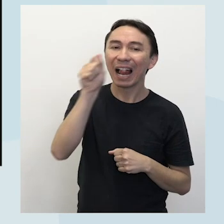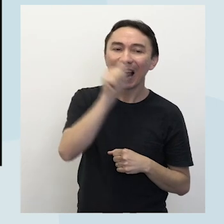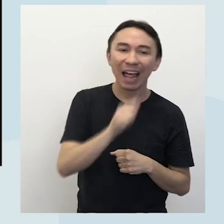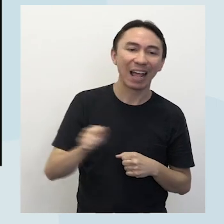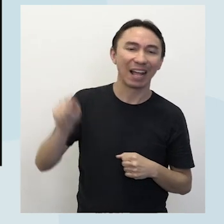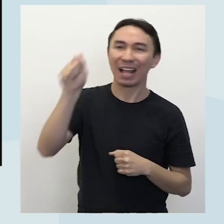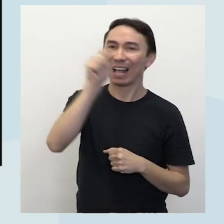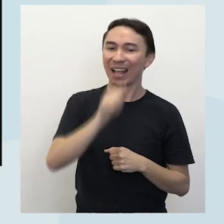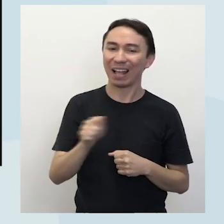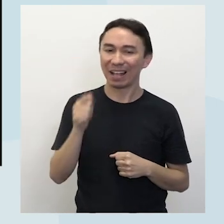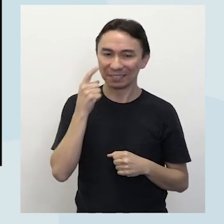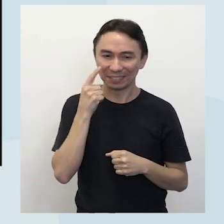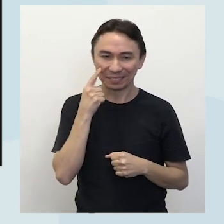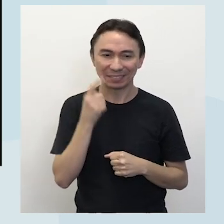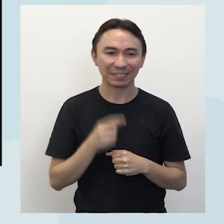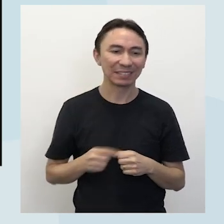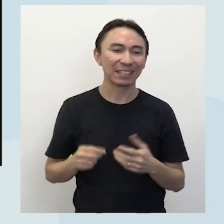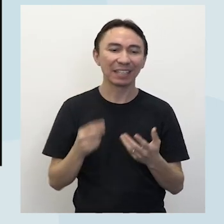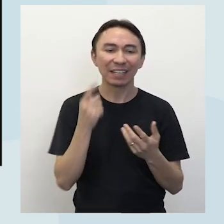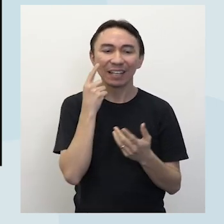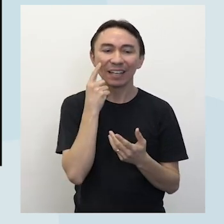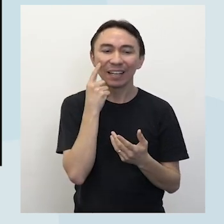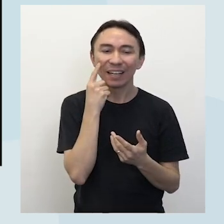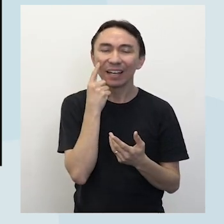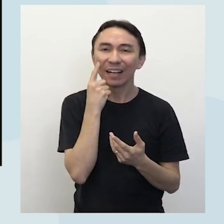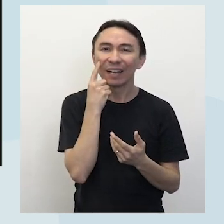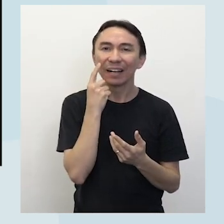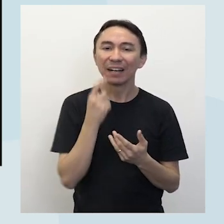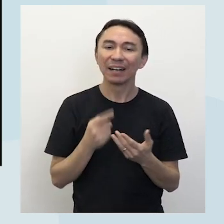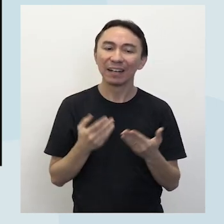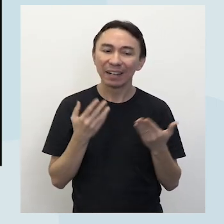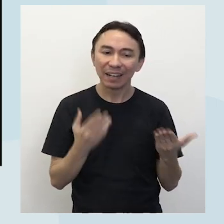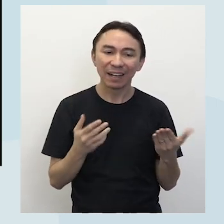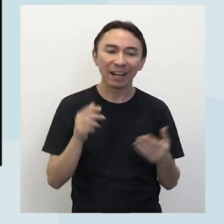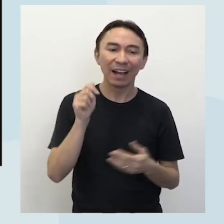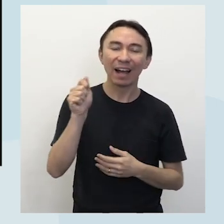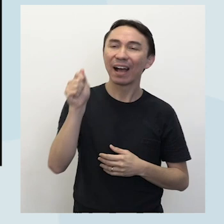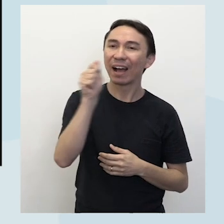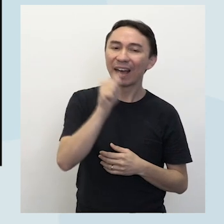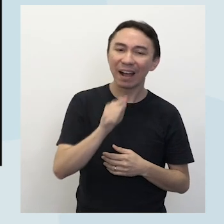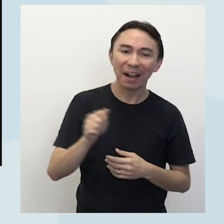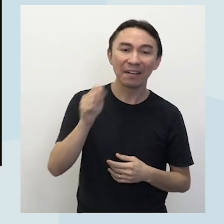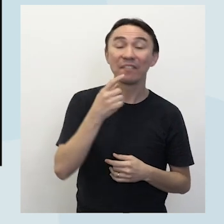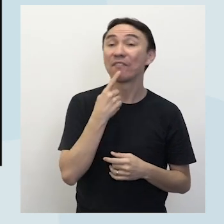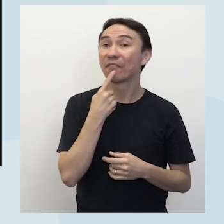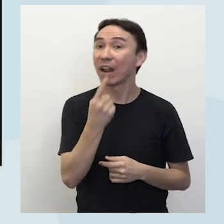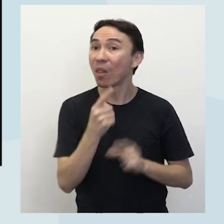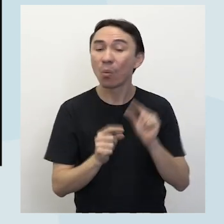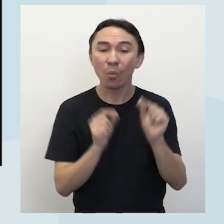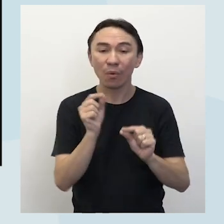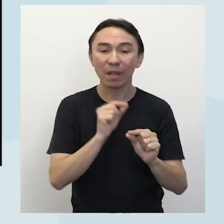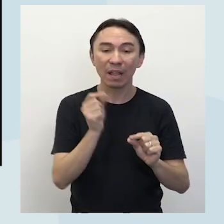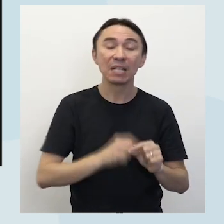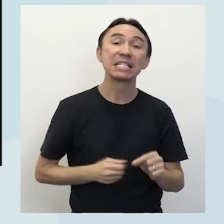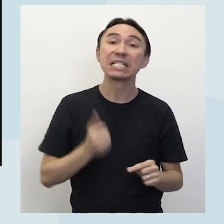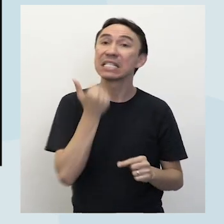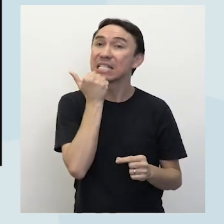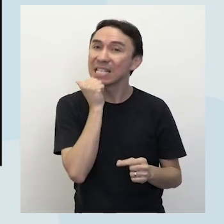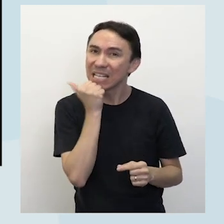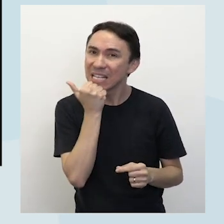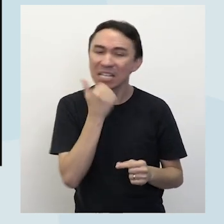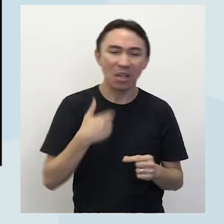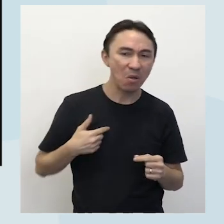e 4As. Aí o que eles falam? A ciência... É meu emprego único. Itaguaí é o